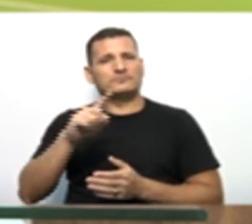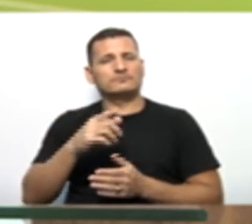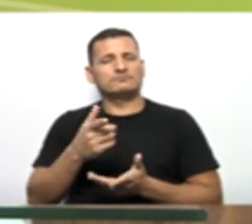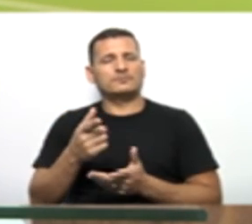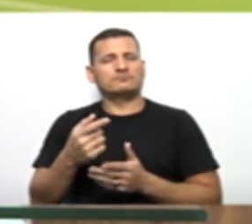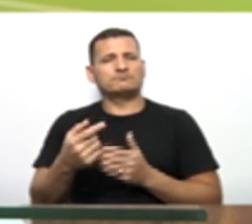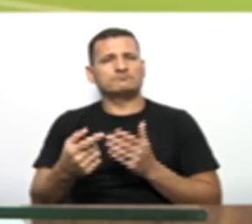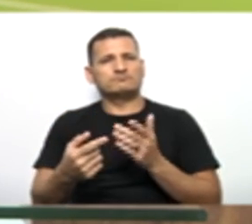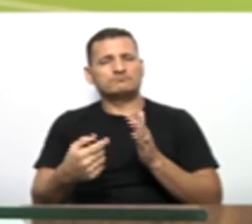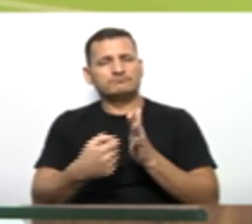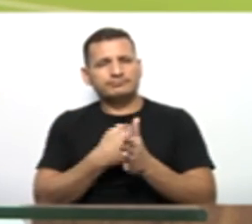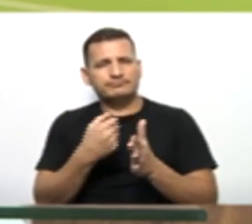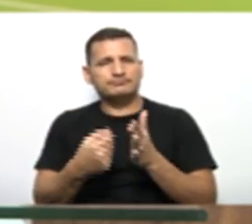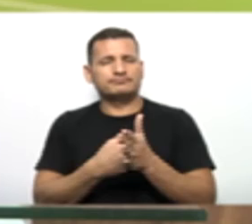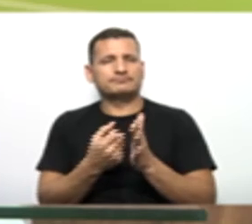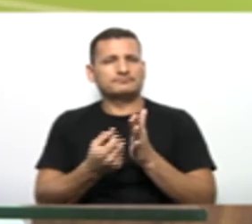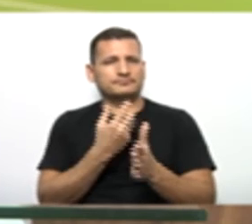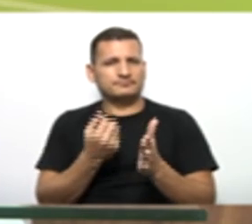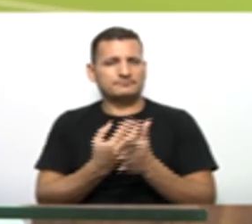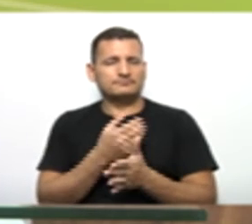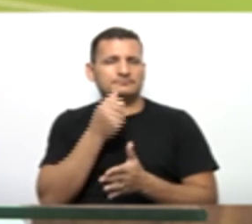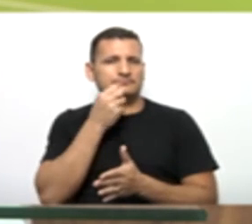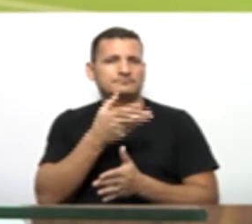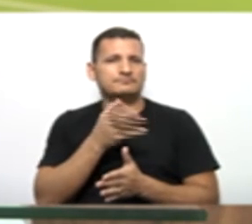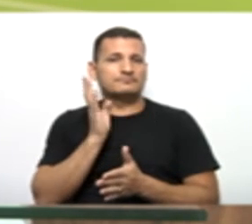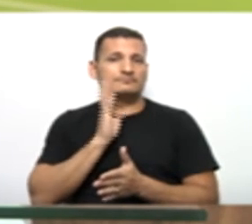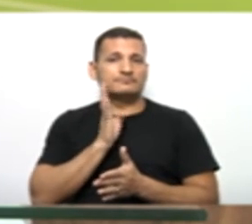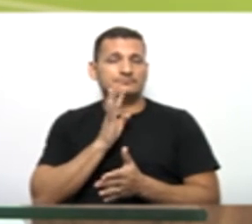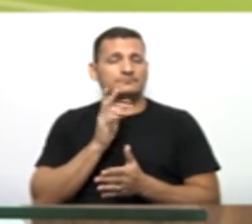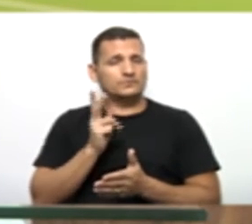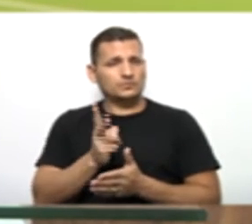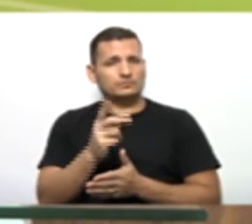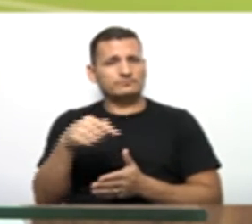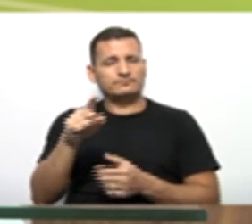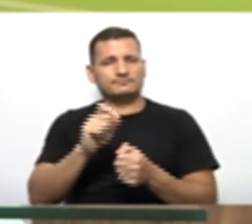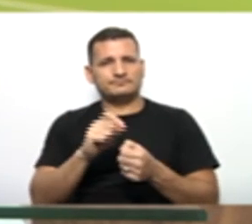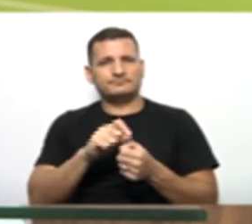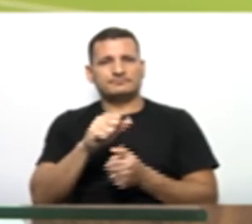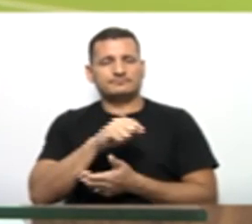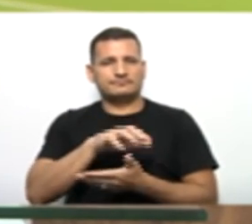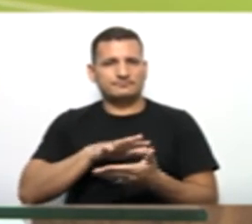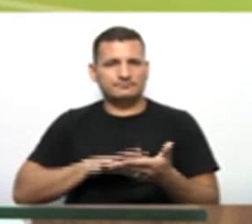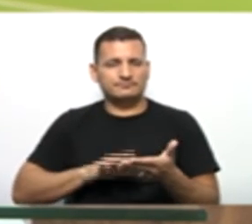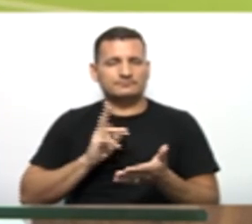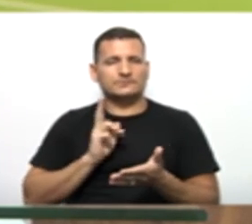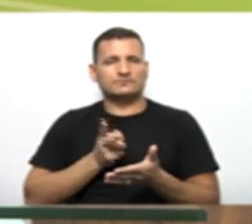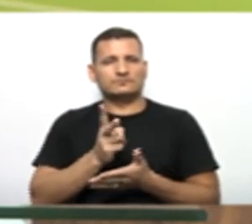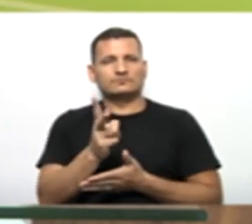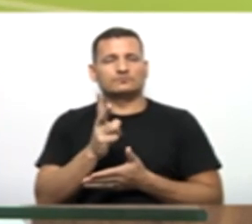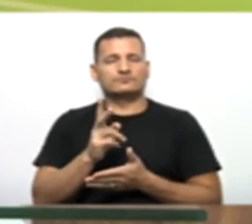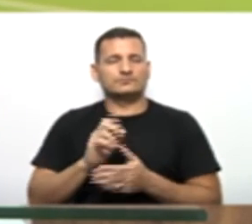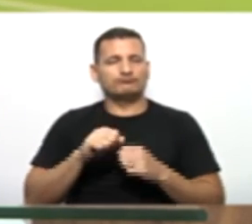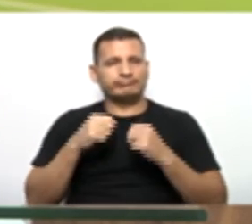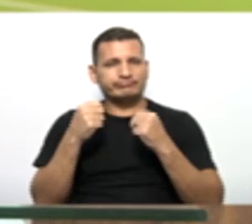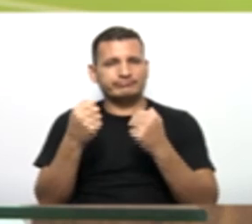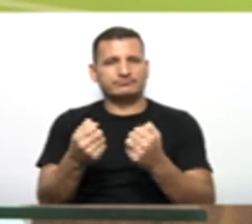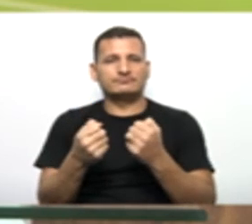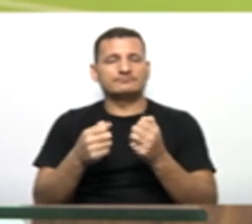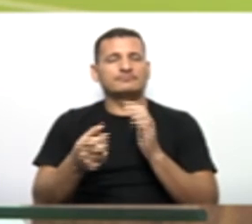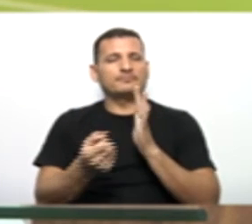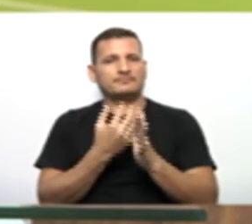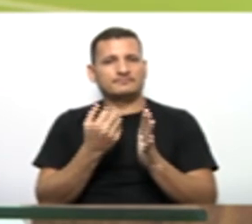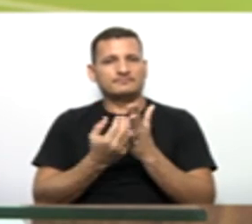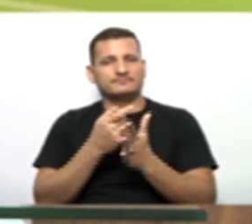de vocês, isso é muito bom, isso é muito legal. Continuem fazendo os exercícios, continuem com esse gás, mandem